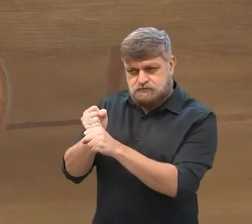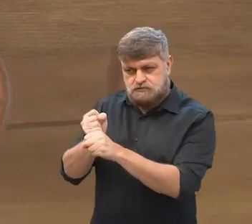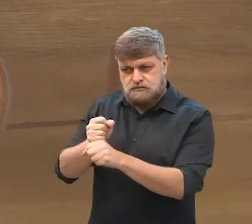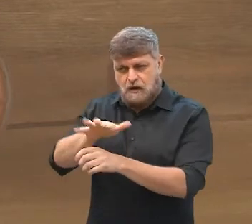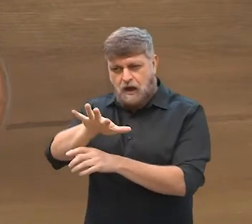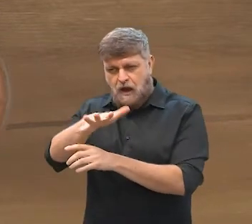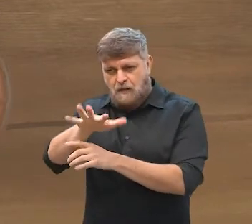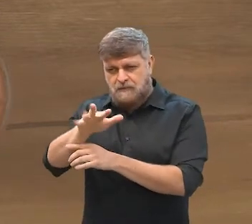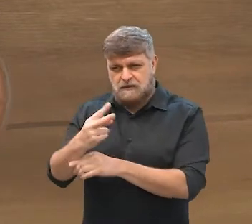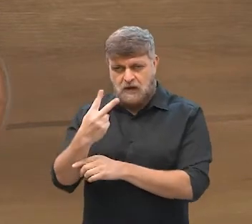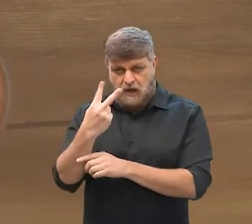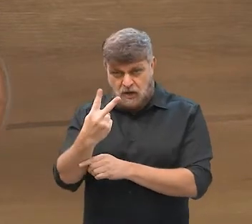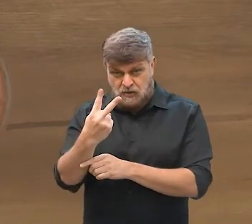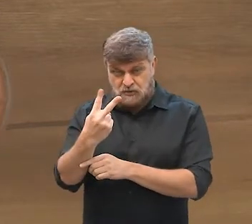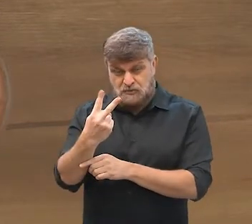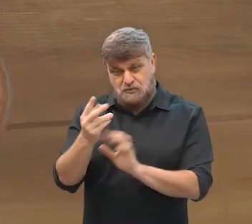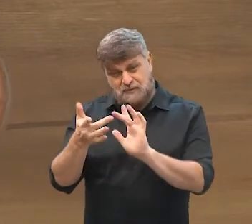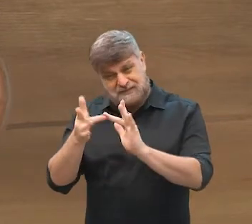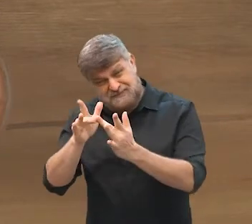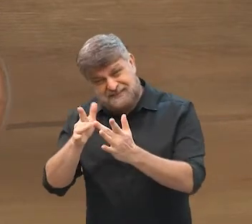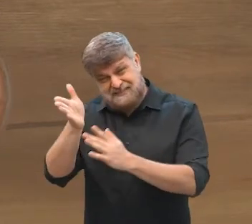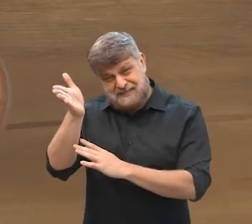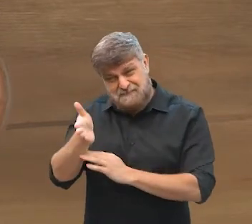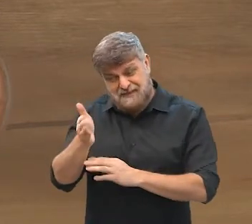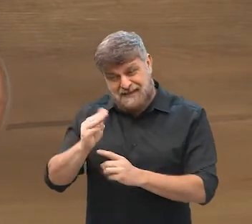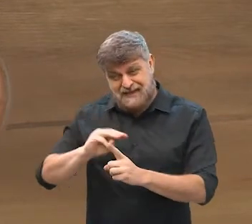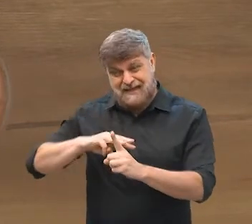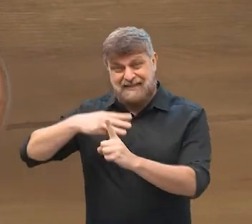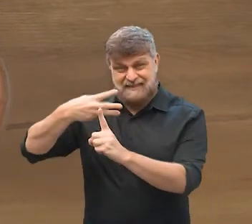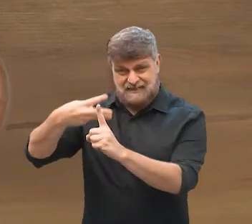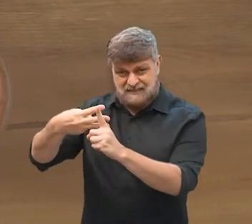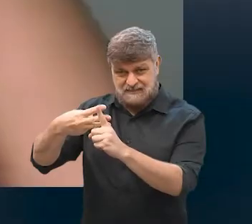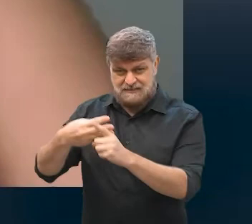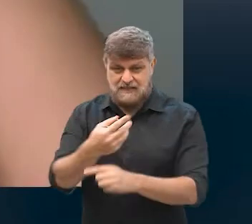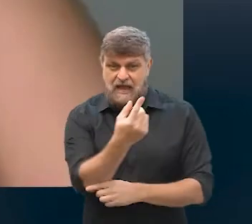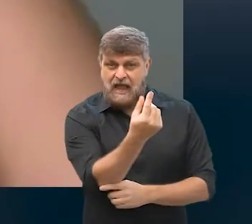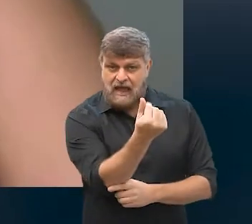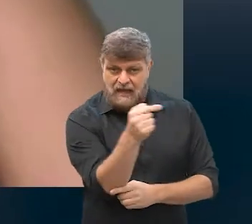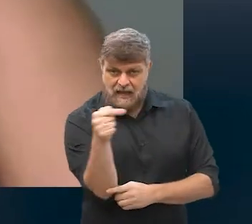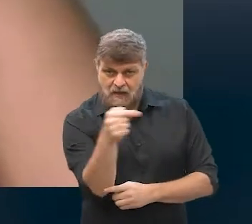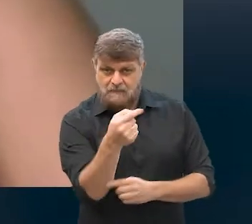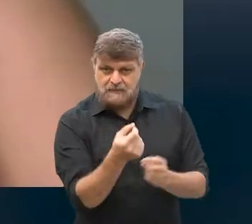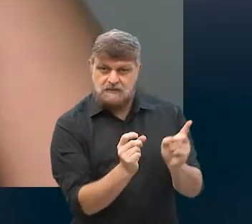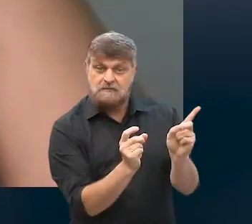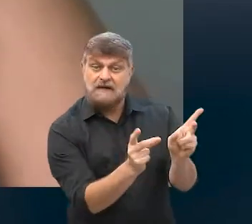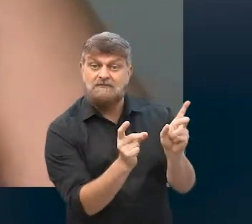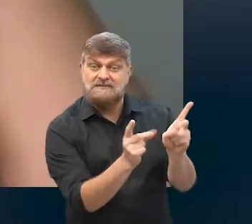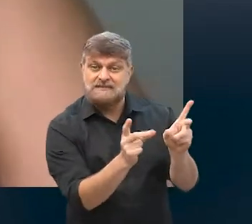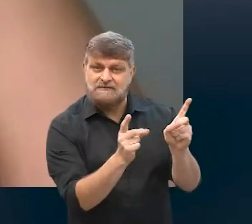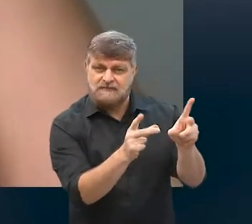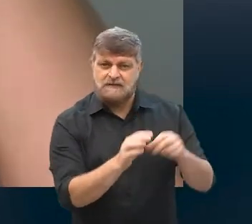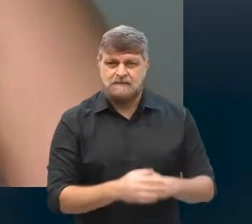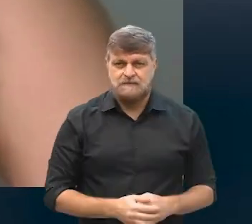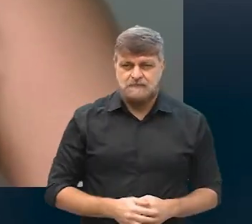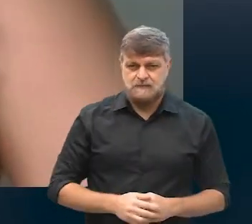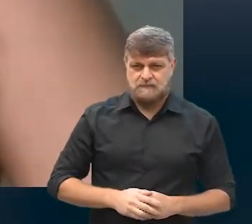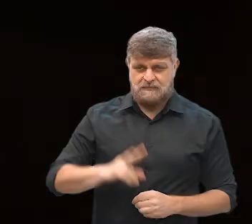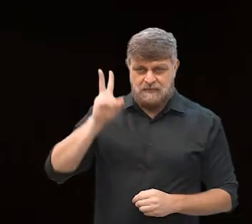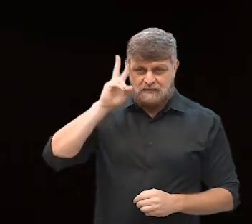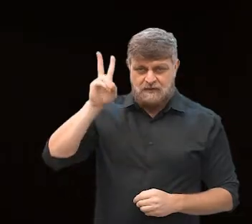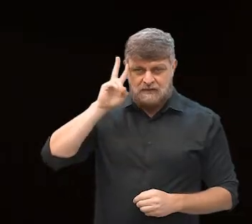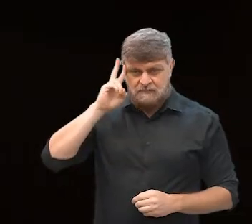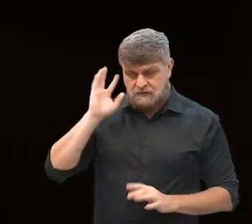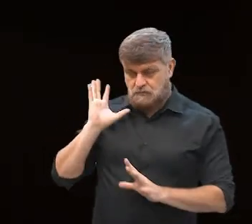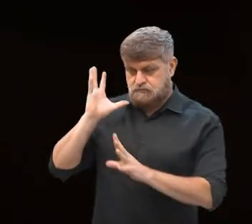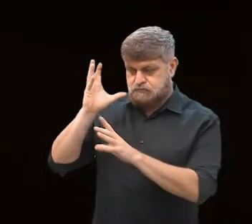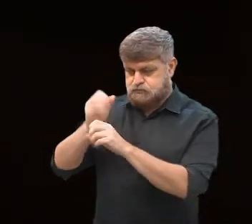de 2,5 vezes a 3 vezes vai ser o preço ideal para o seu produto. Lembrando que no custo, embora